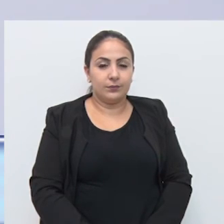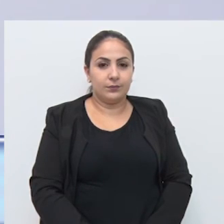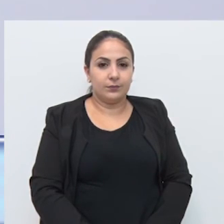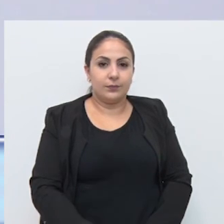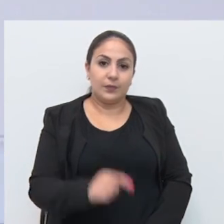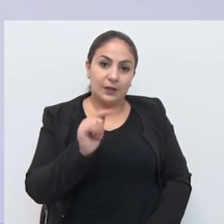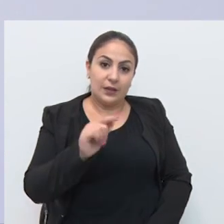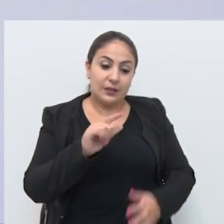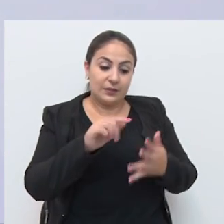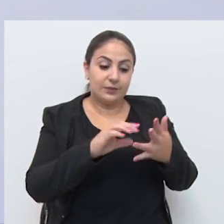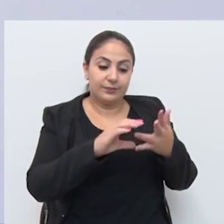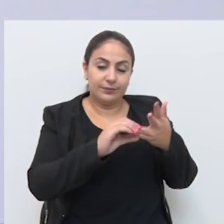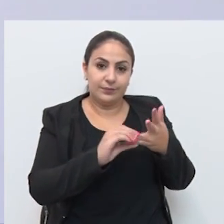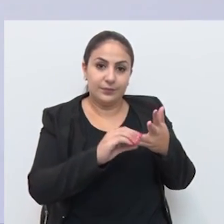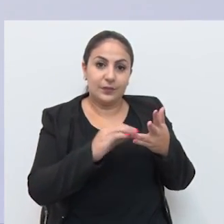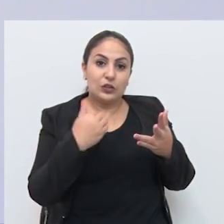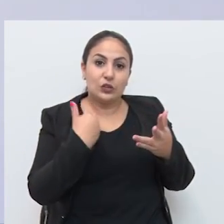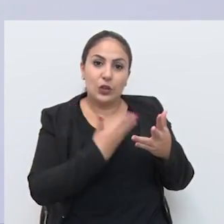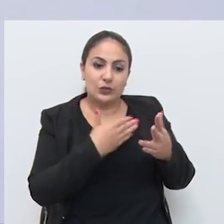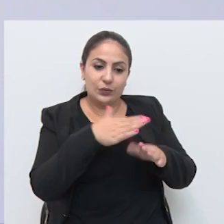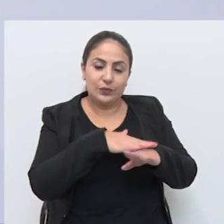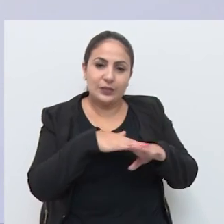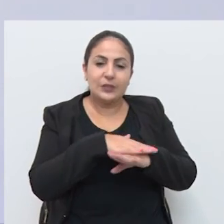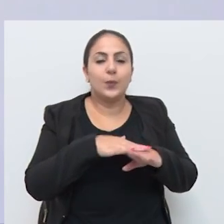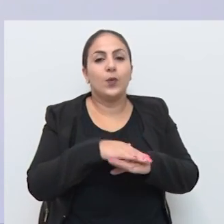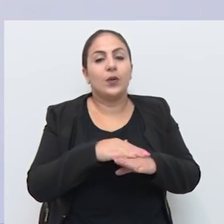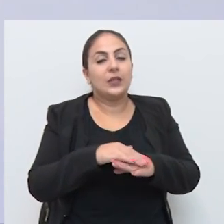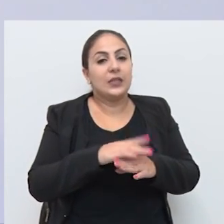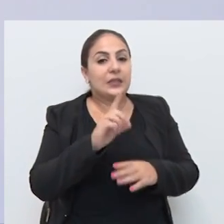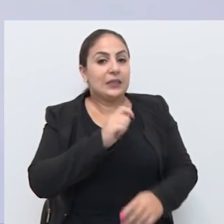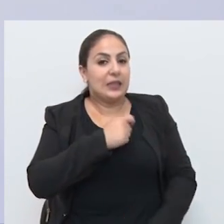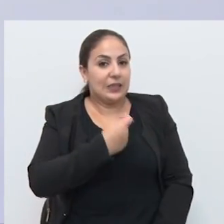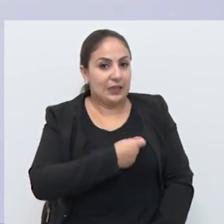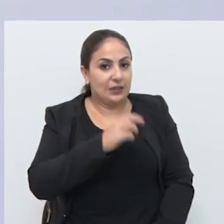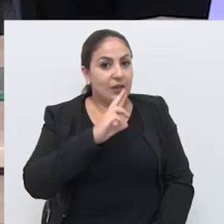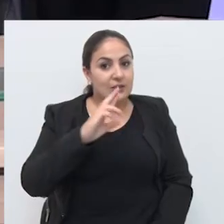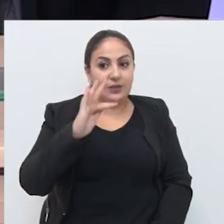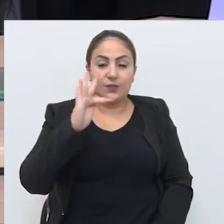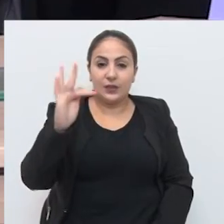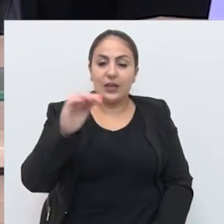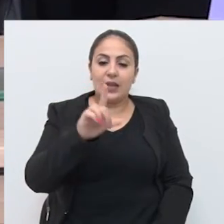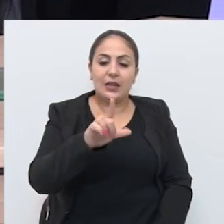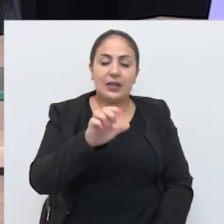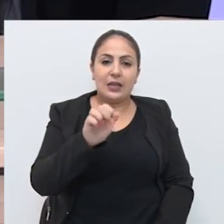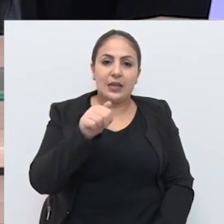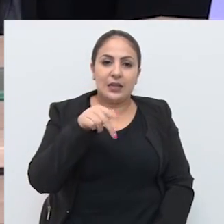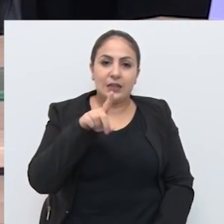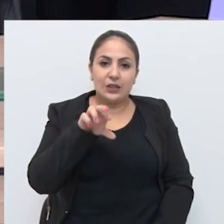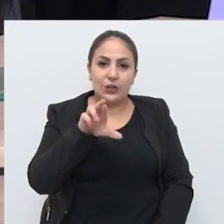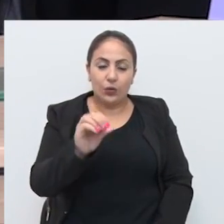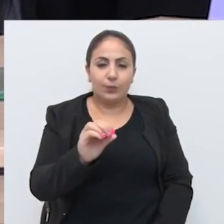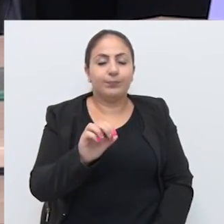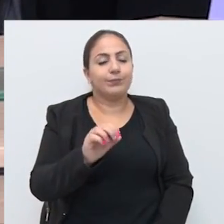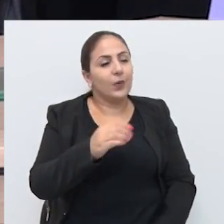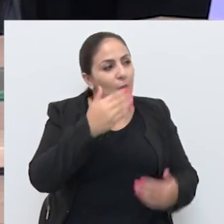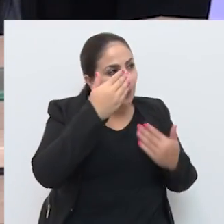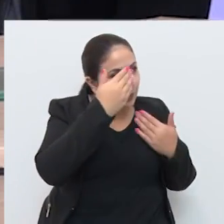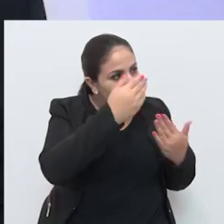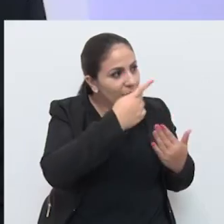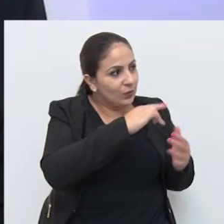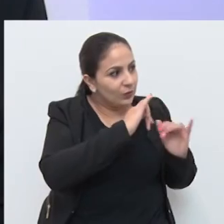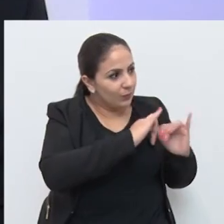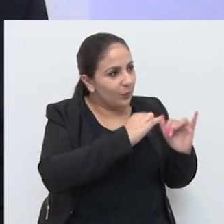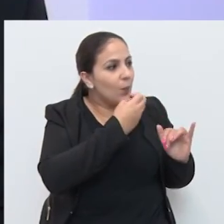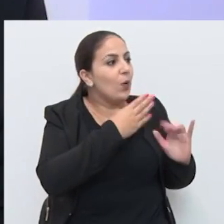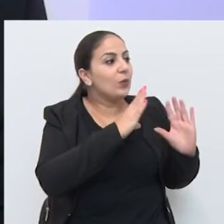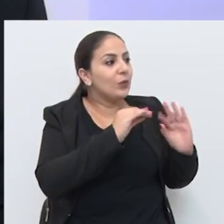www.receita.fazenda.gov.br. Neste segundo bloco do Jornal da Câmara, eu conversei então com o delegado da Receita Federal, Leandro Tessaro. Leandro, obrigada